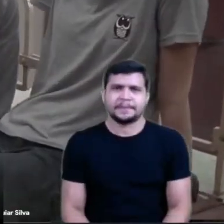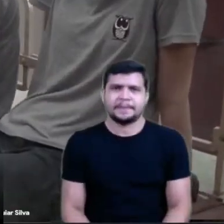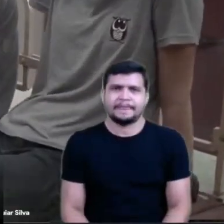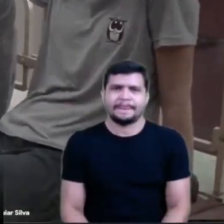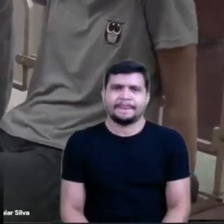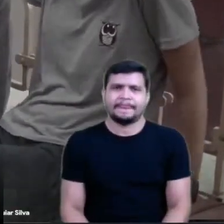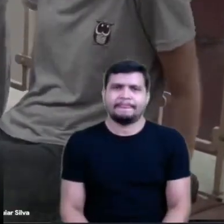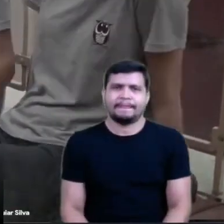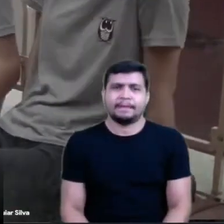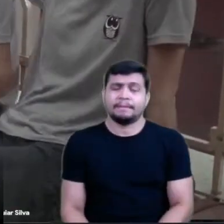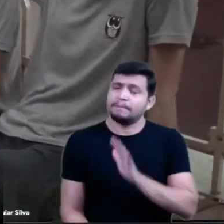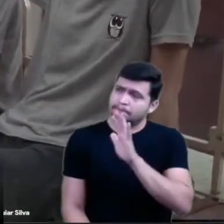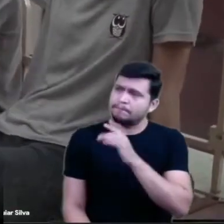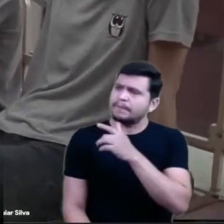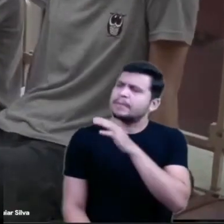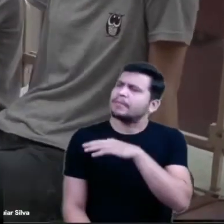Gi.